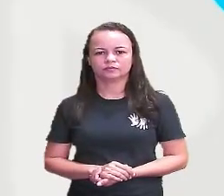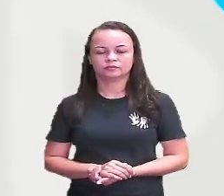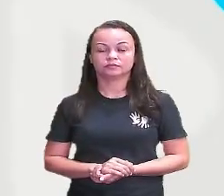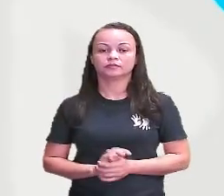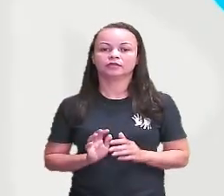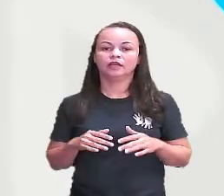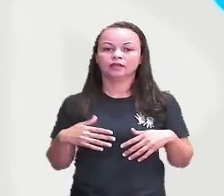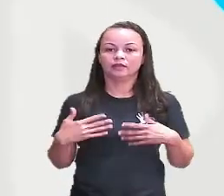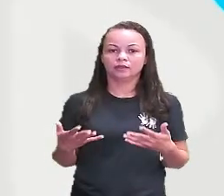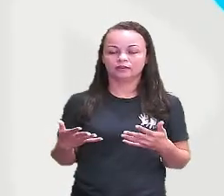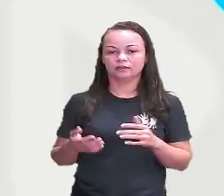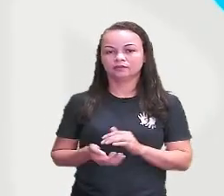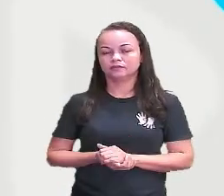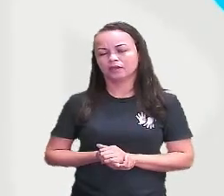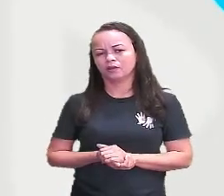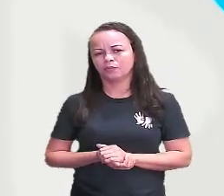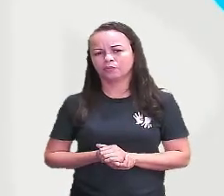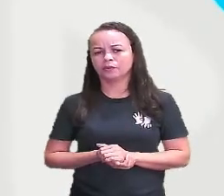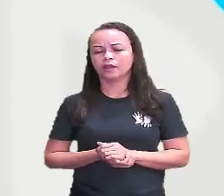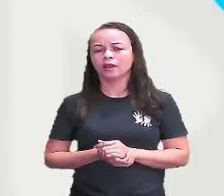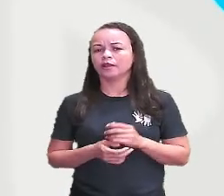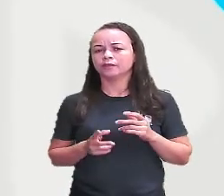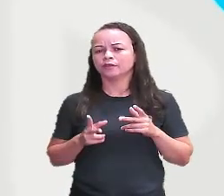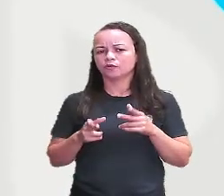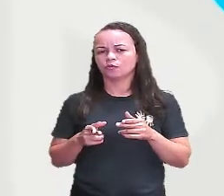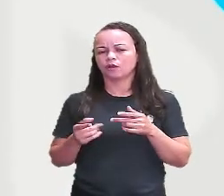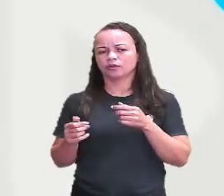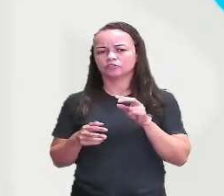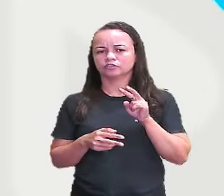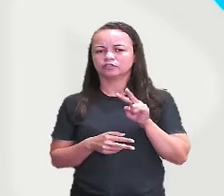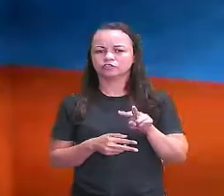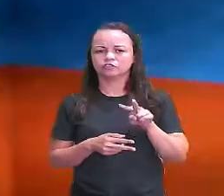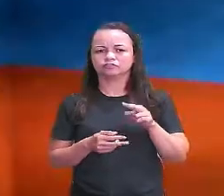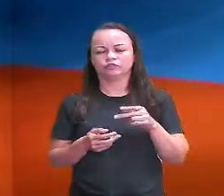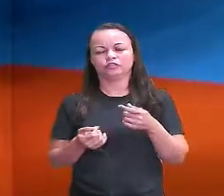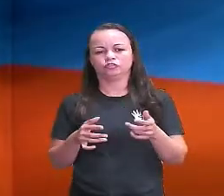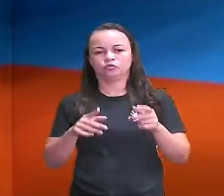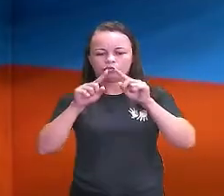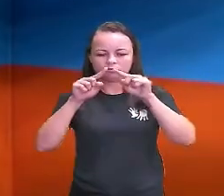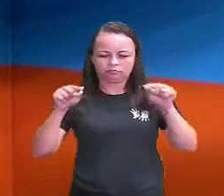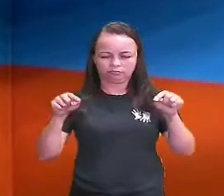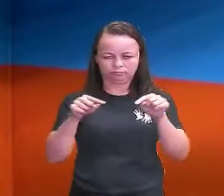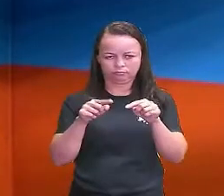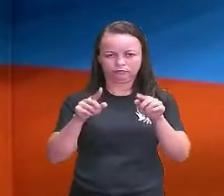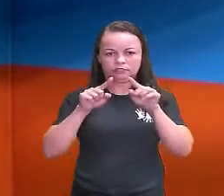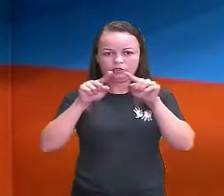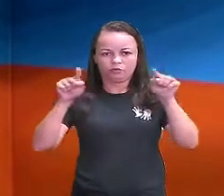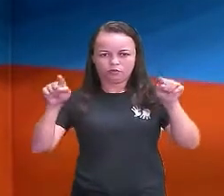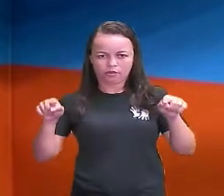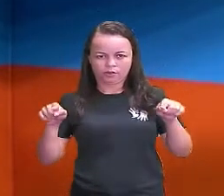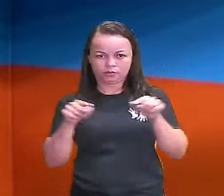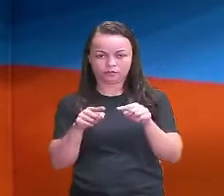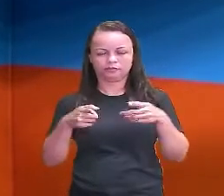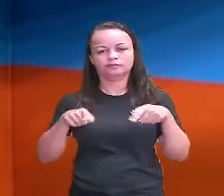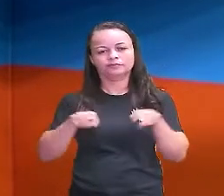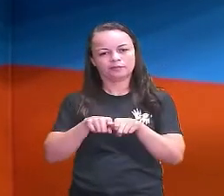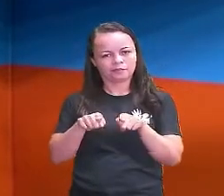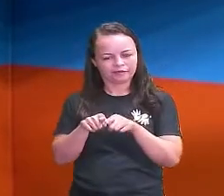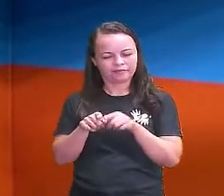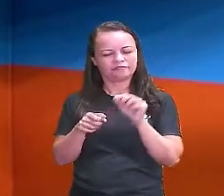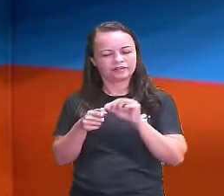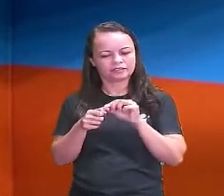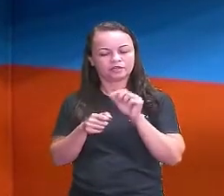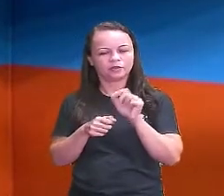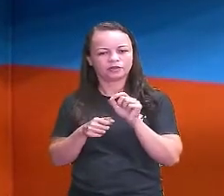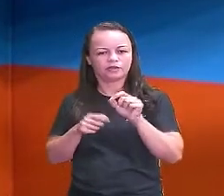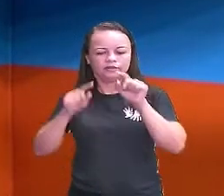Então, gente, do mesmo jeito que a gente fez com o triângulo e com o retângulo, nós vamos fazer agora com o quadrado, tá?